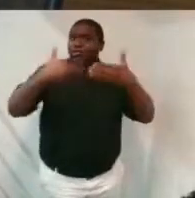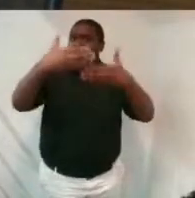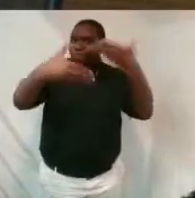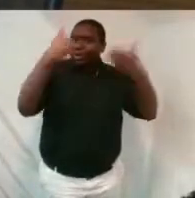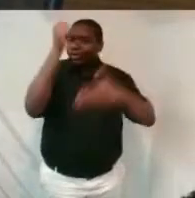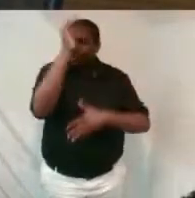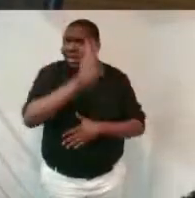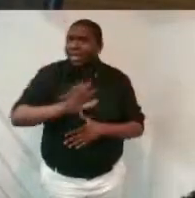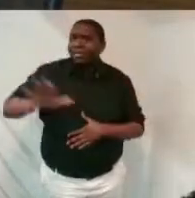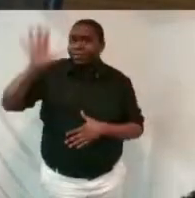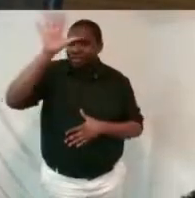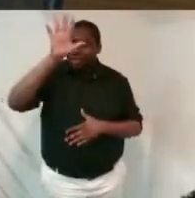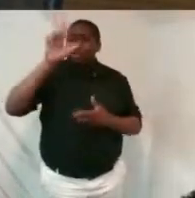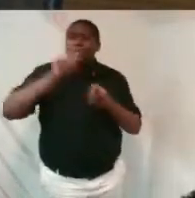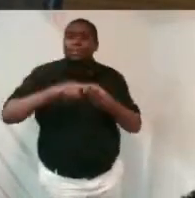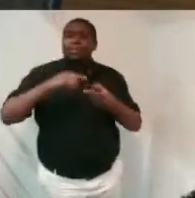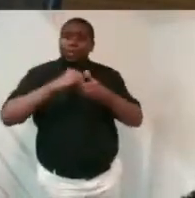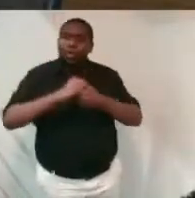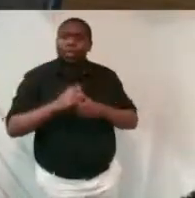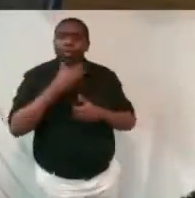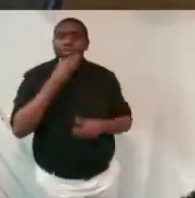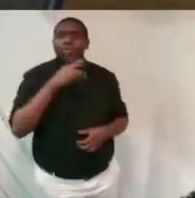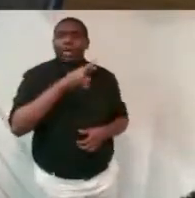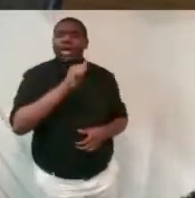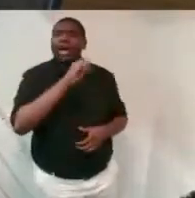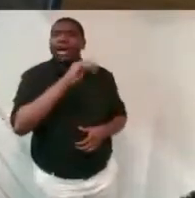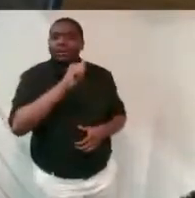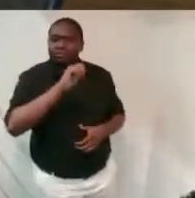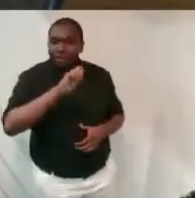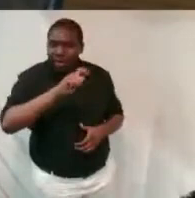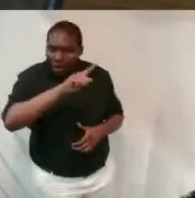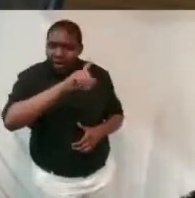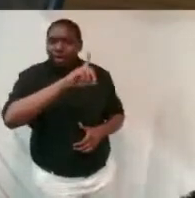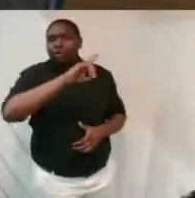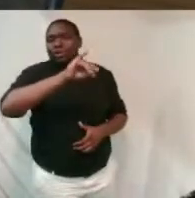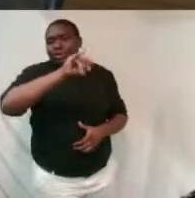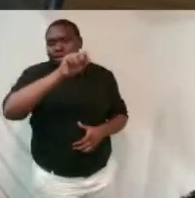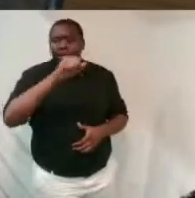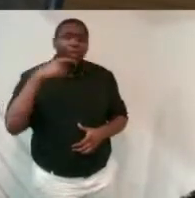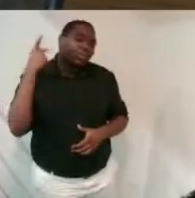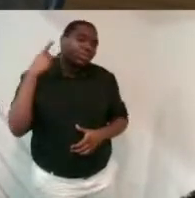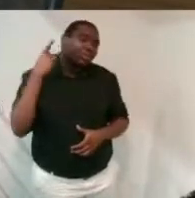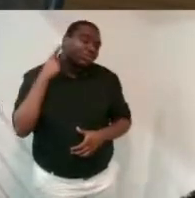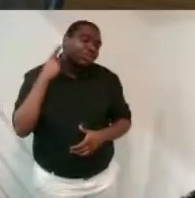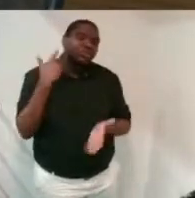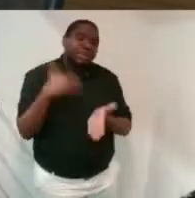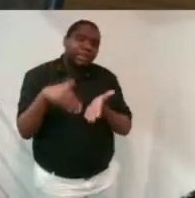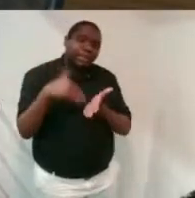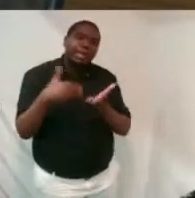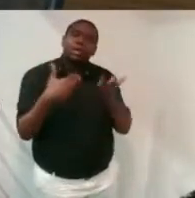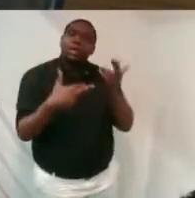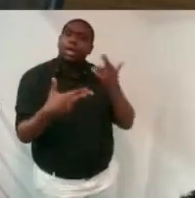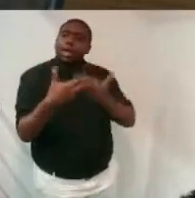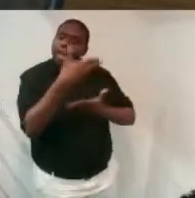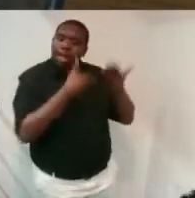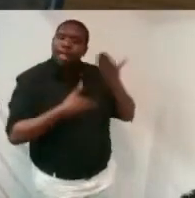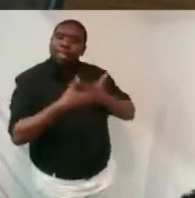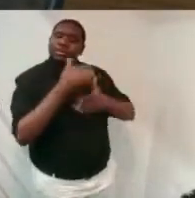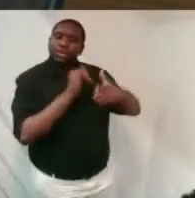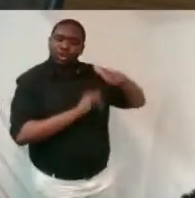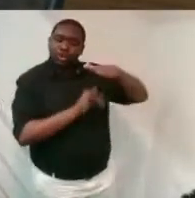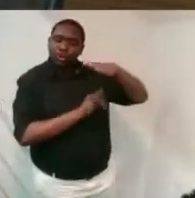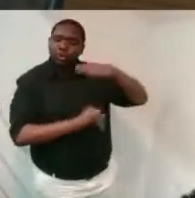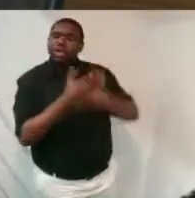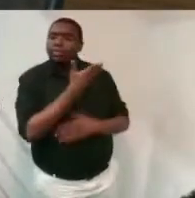Rafael Dias Marques, procurador do Trabalho, secretário de Relações Institucionais,